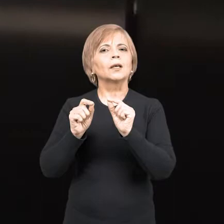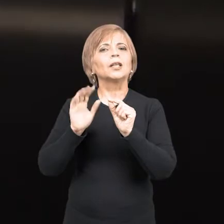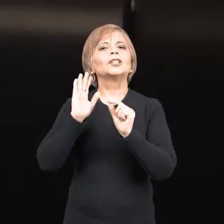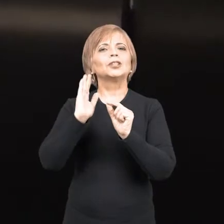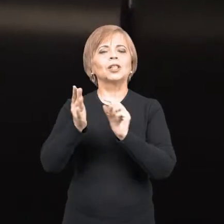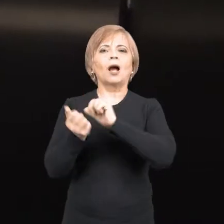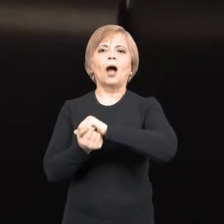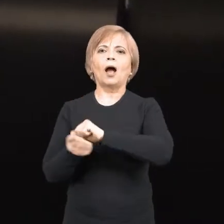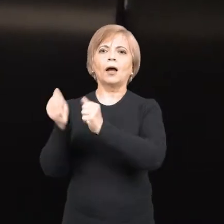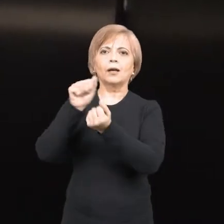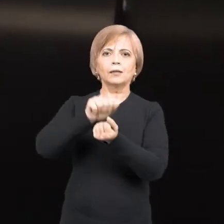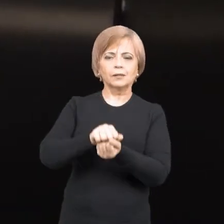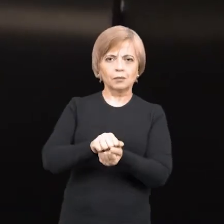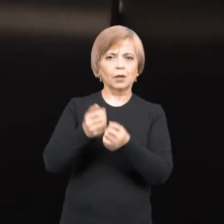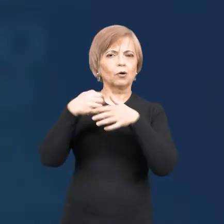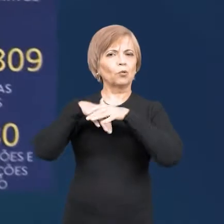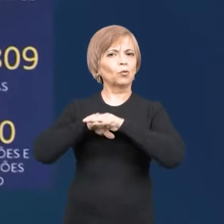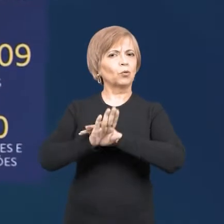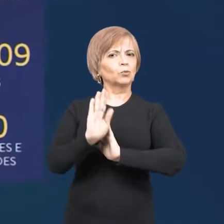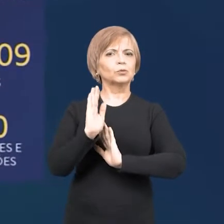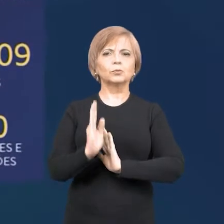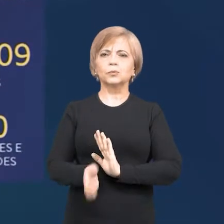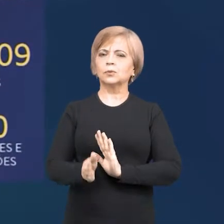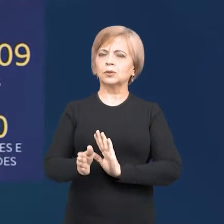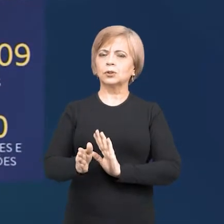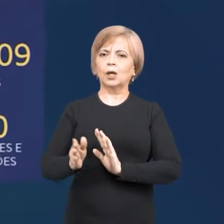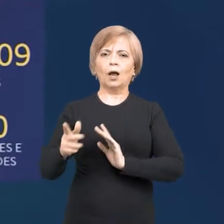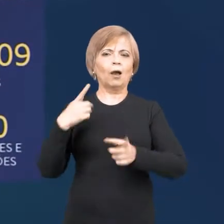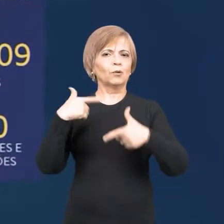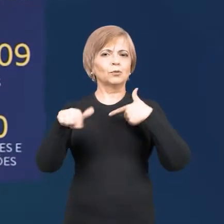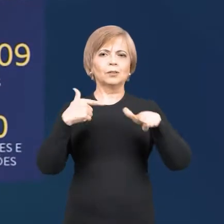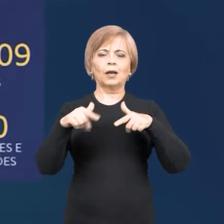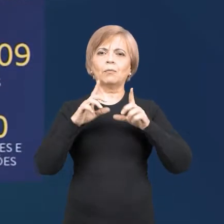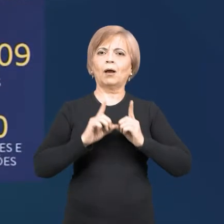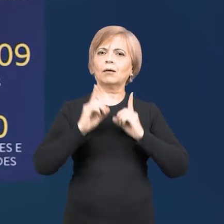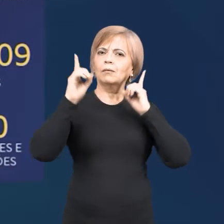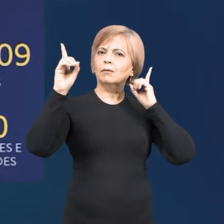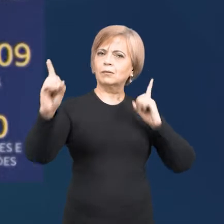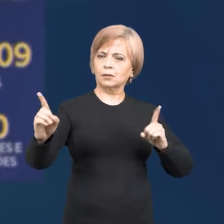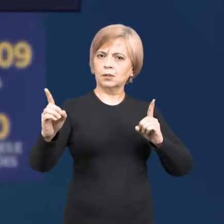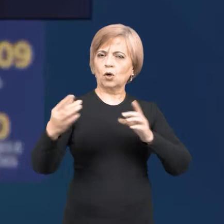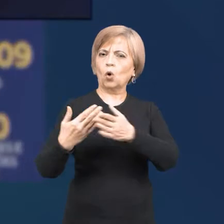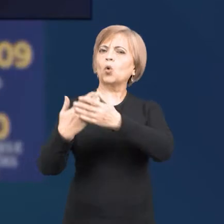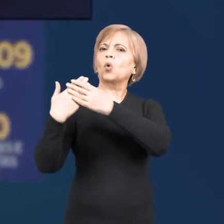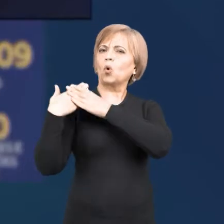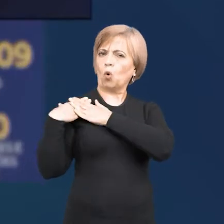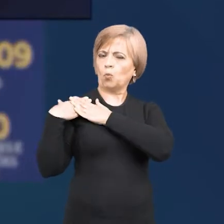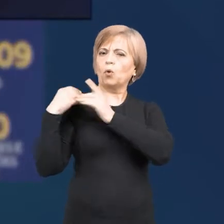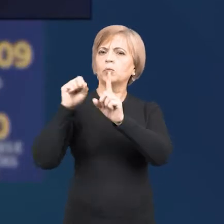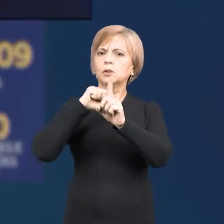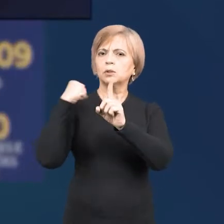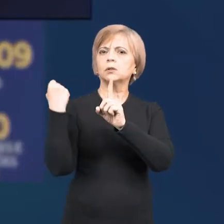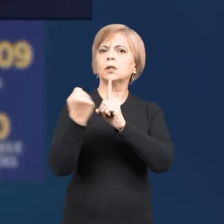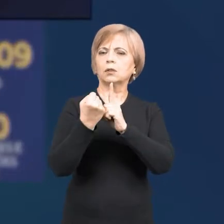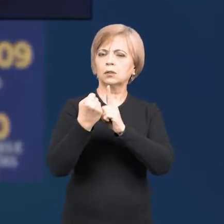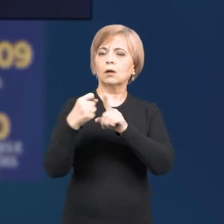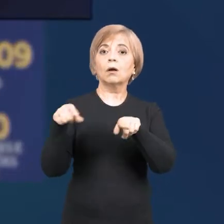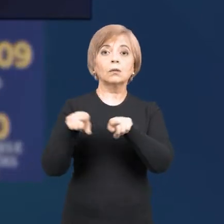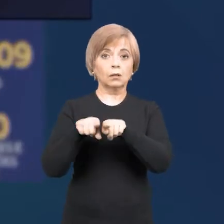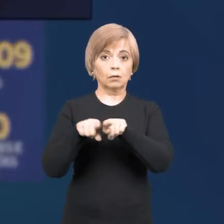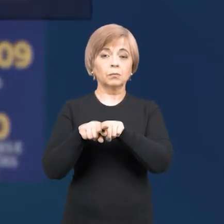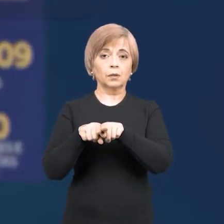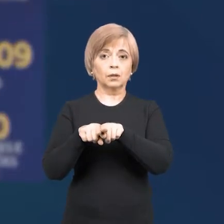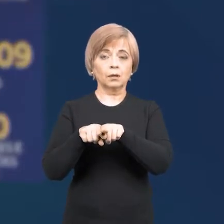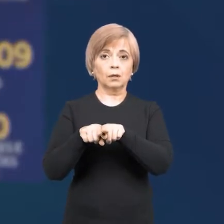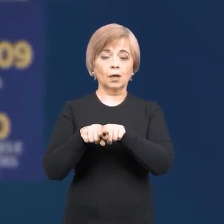adaptado ao regime de teletrabalho, mantendo todos os compromissos com a sociedade, tendo sido constatado,